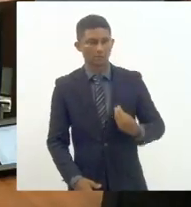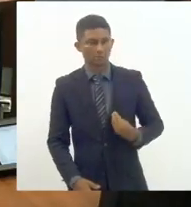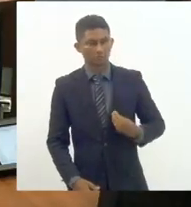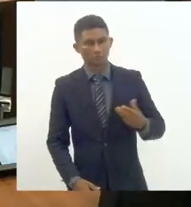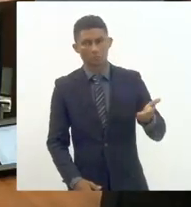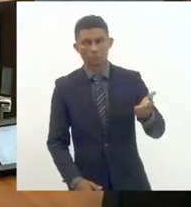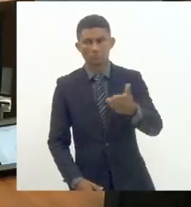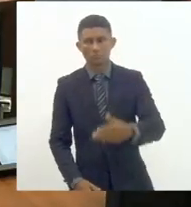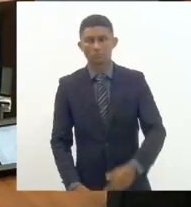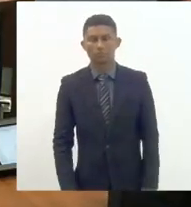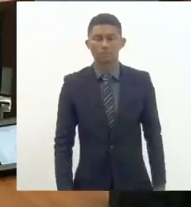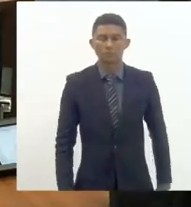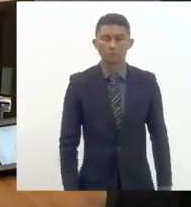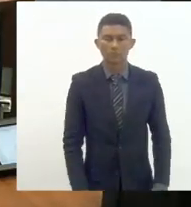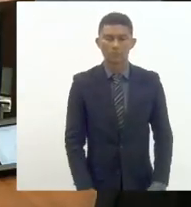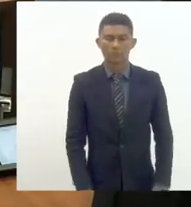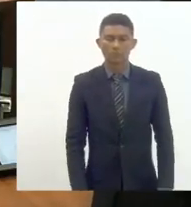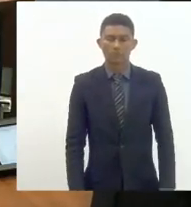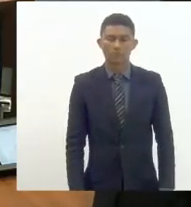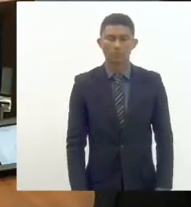Deputado Eliomar Coelho.